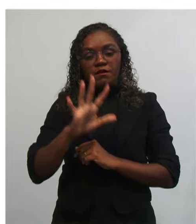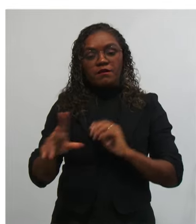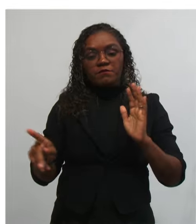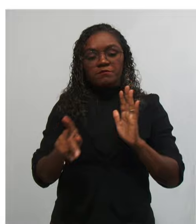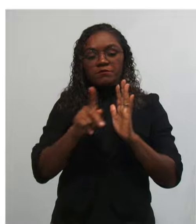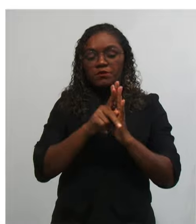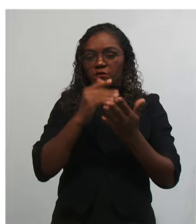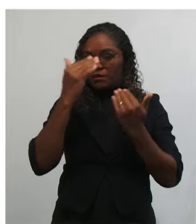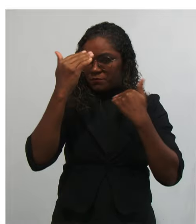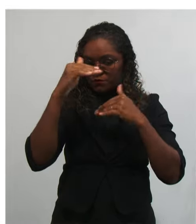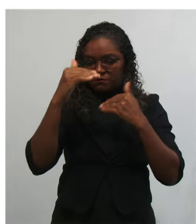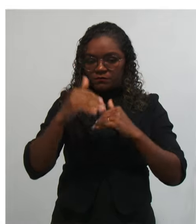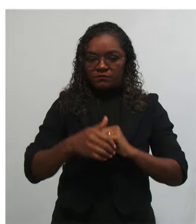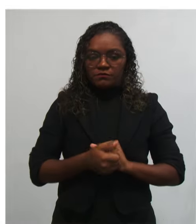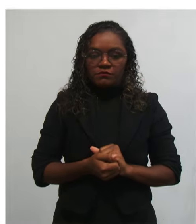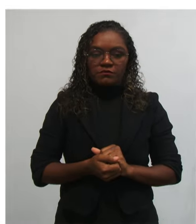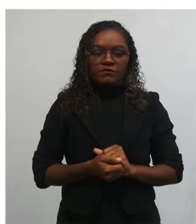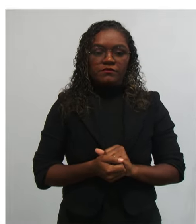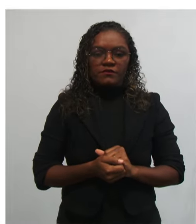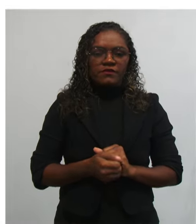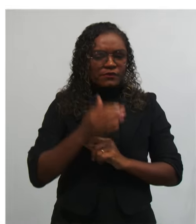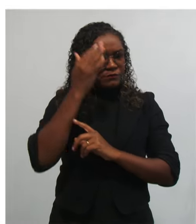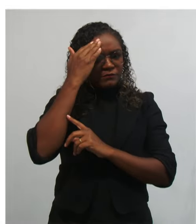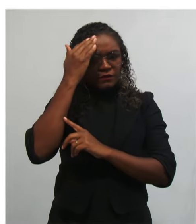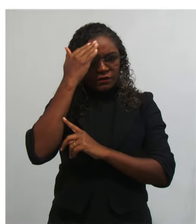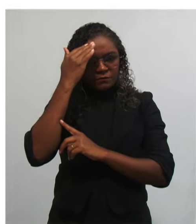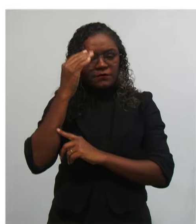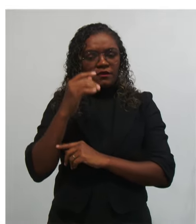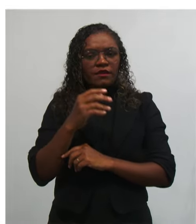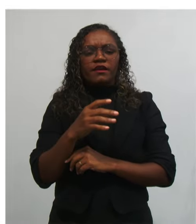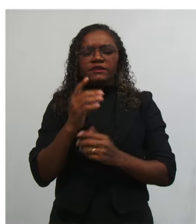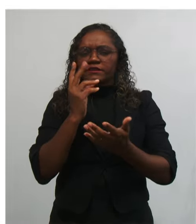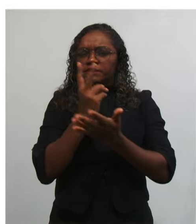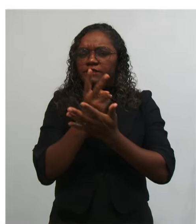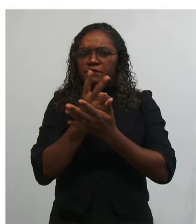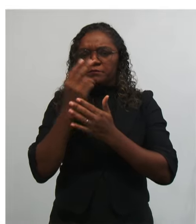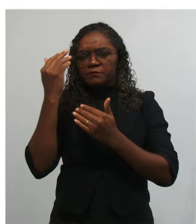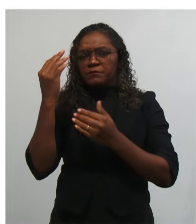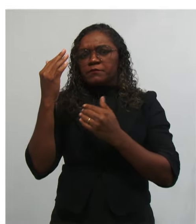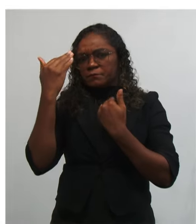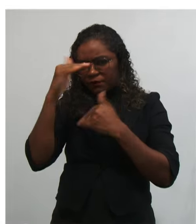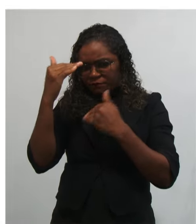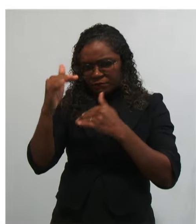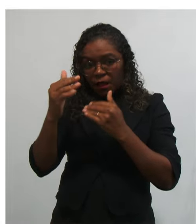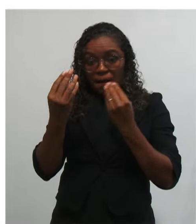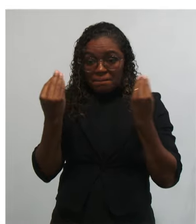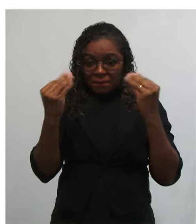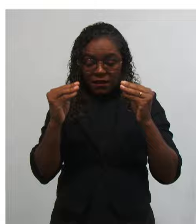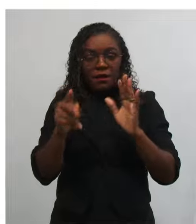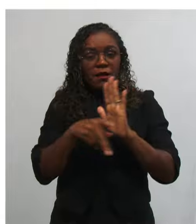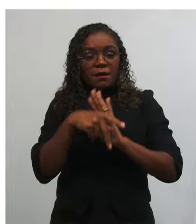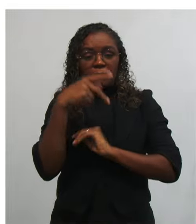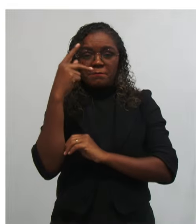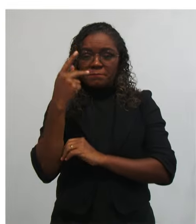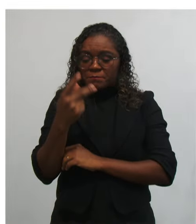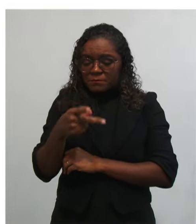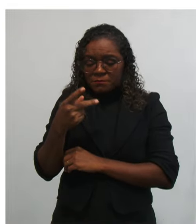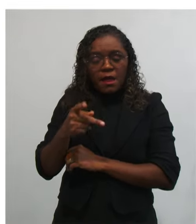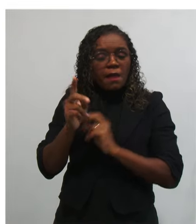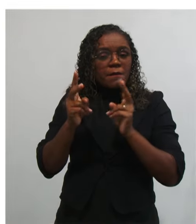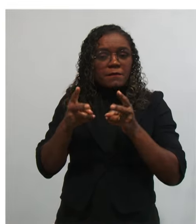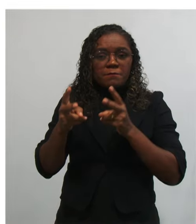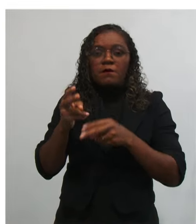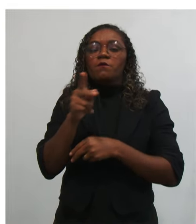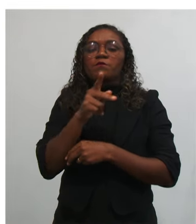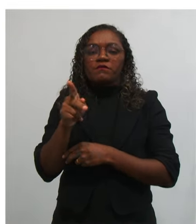uma prova que é muito conhecida eh muito realizada por professoras especialmente da área de matemática né e vem